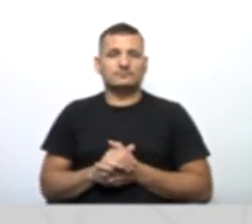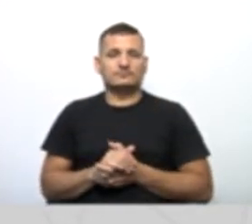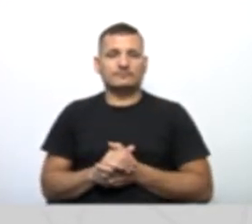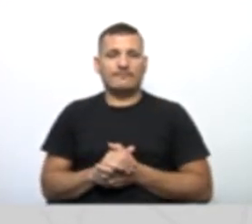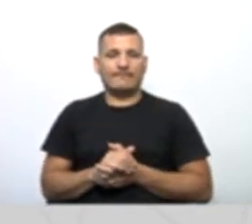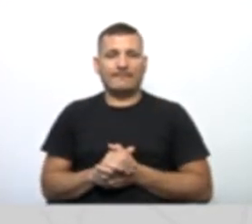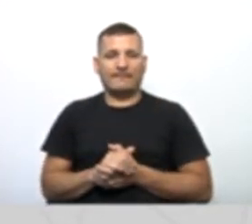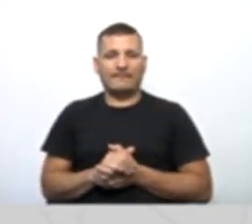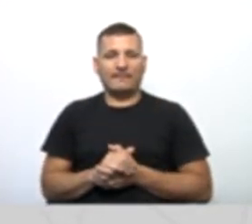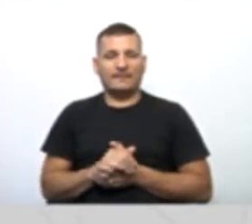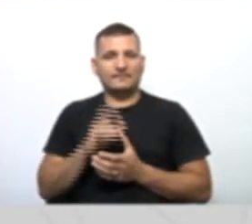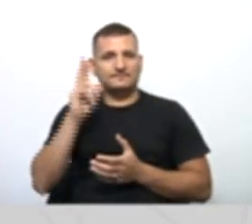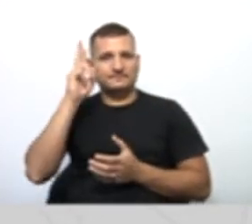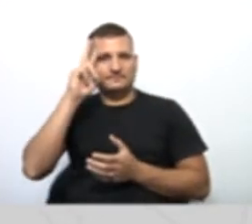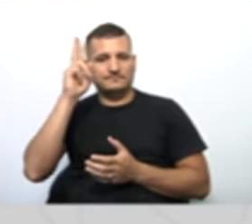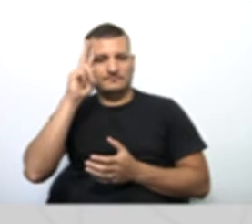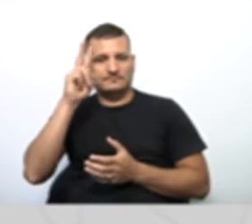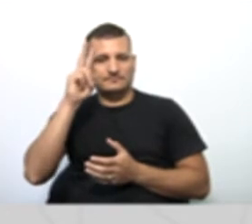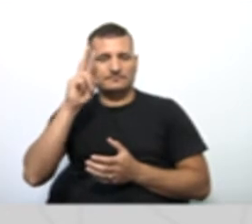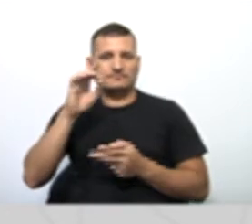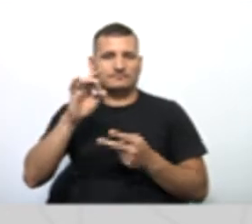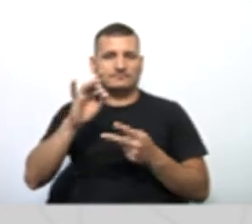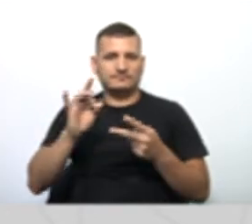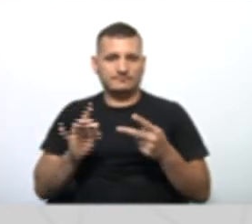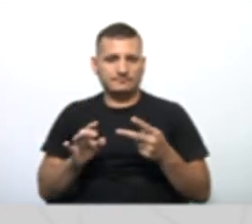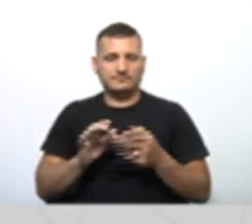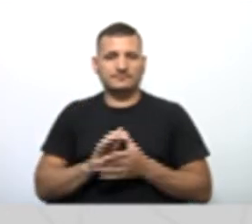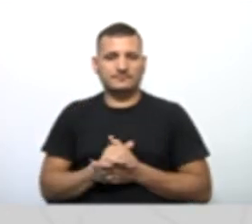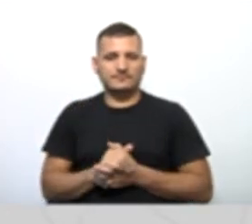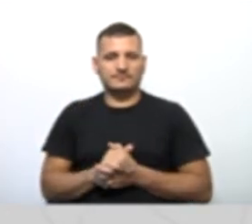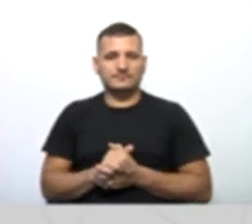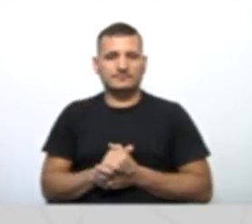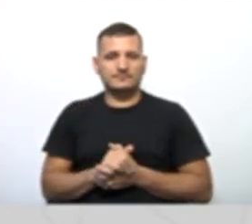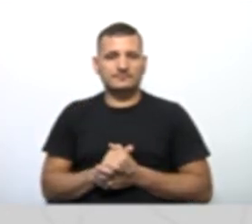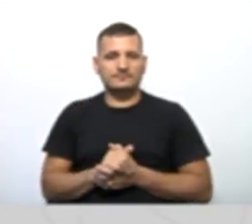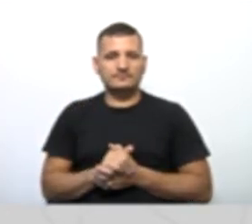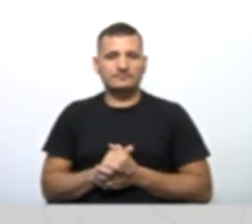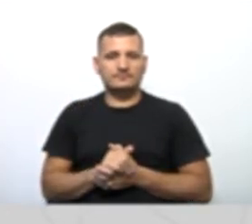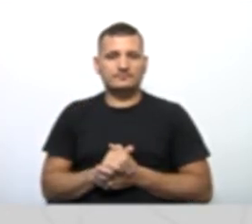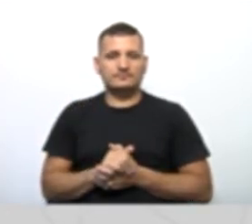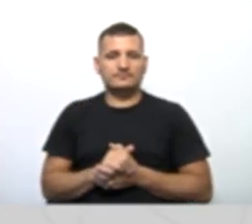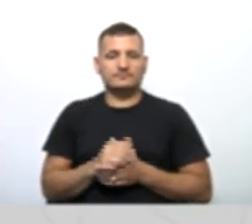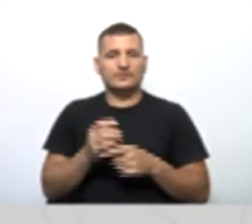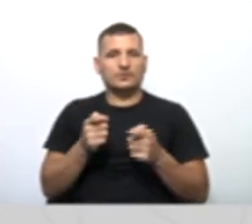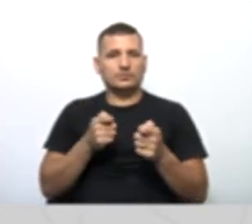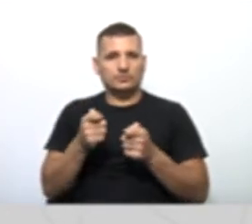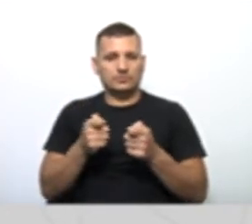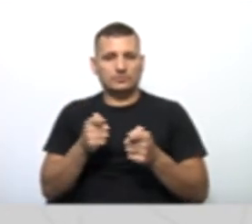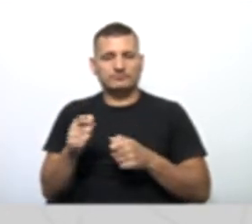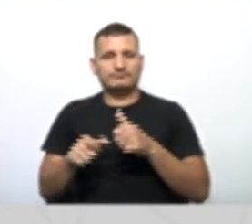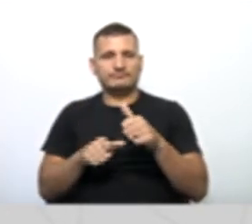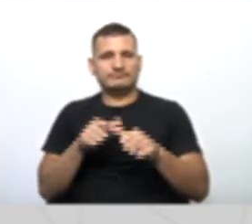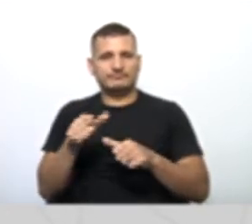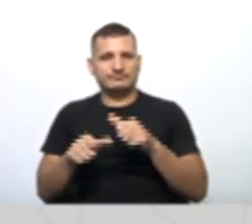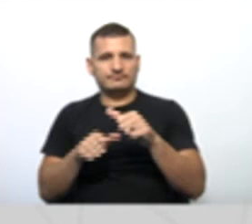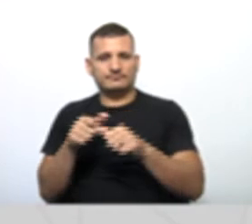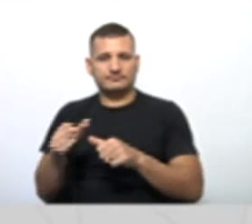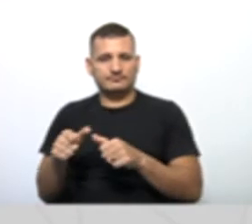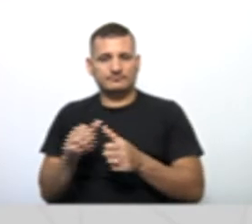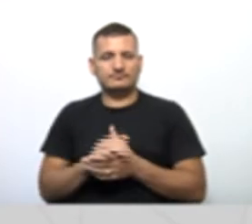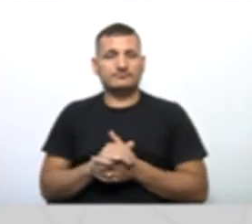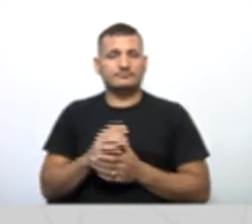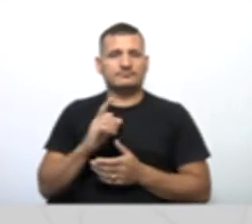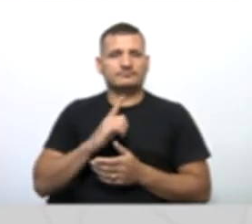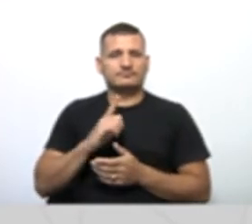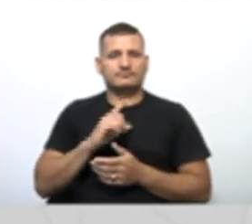melhor, relembrar cada um deles. Sobre o controle de modificações. Ou seja, vai ter ali